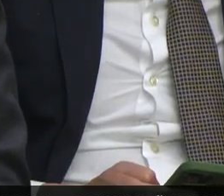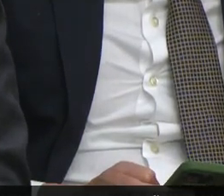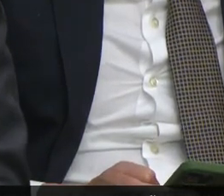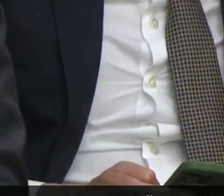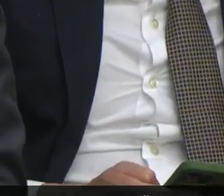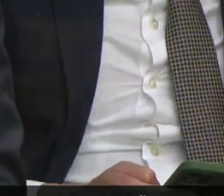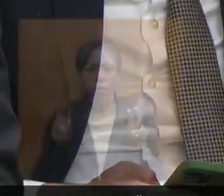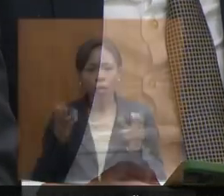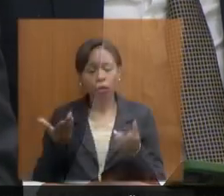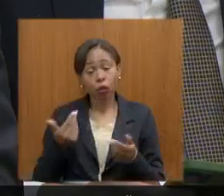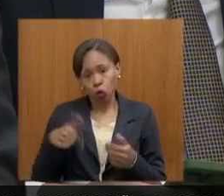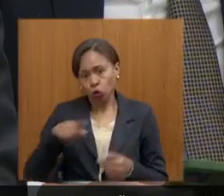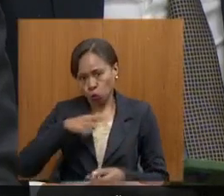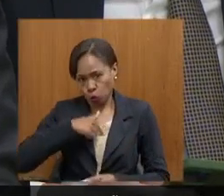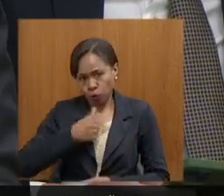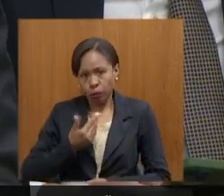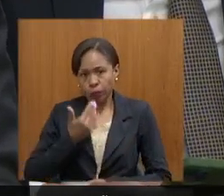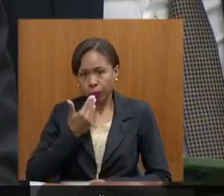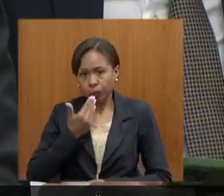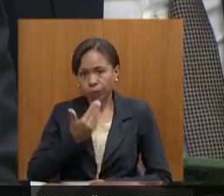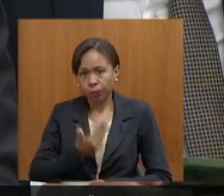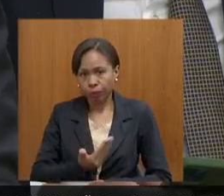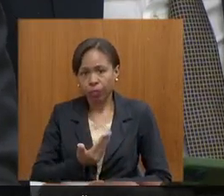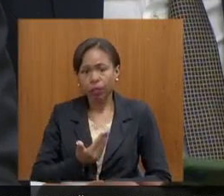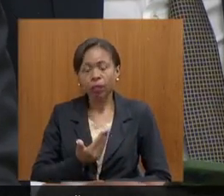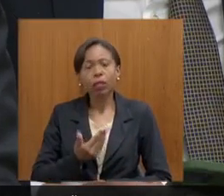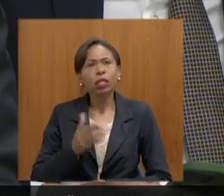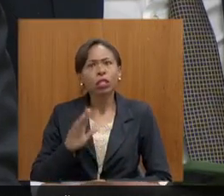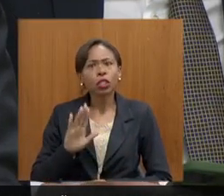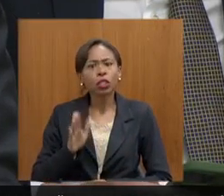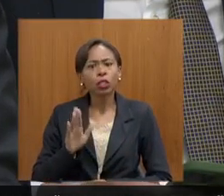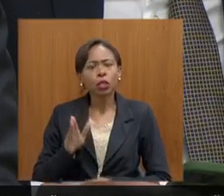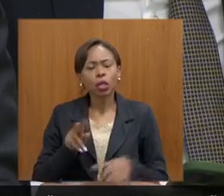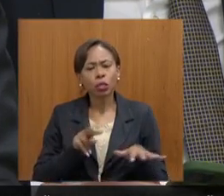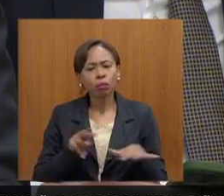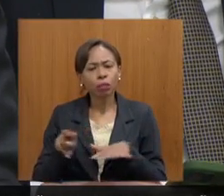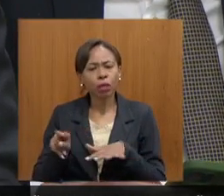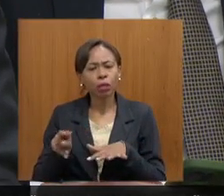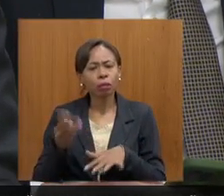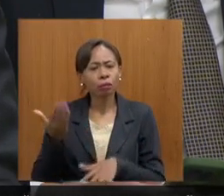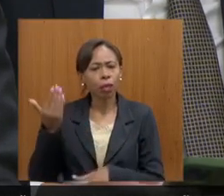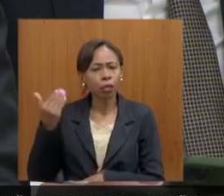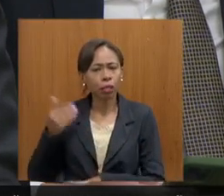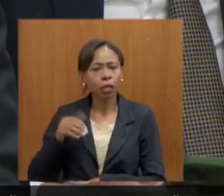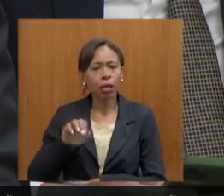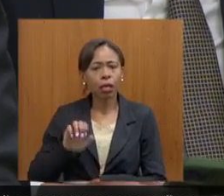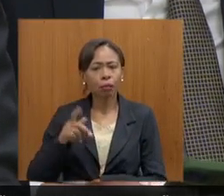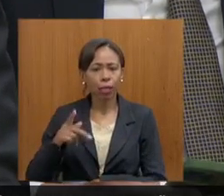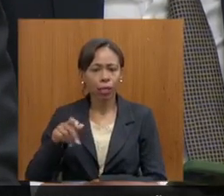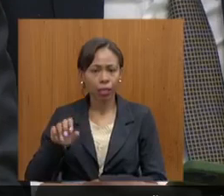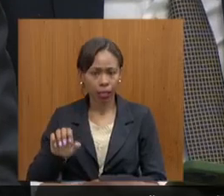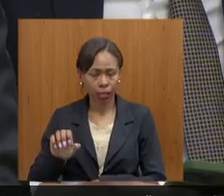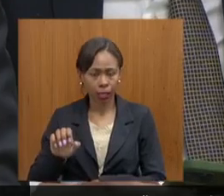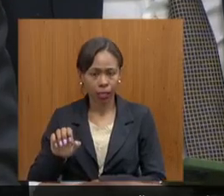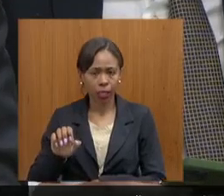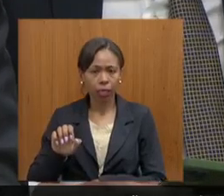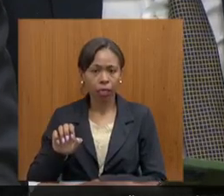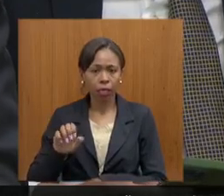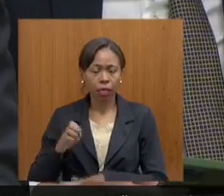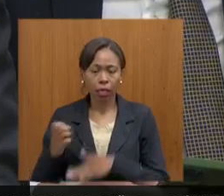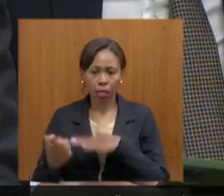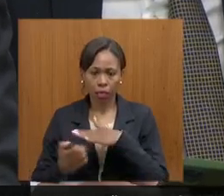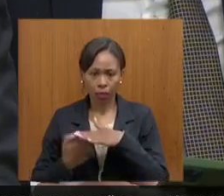a nossa solicitação né Por aqui né estive na semana retrasada lá na epe empresa de pesquisa energética